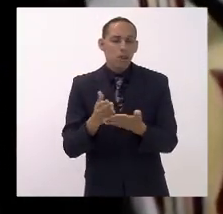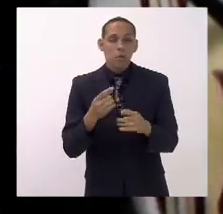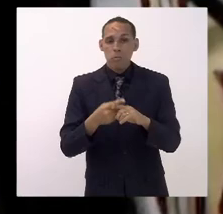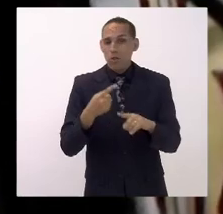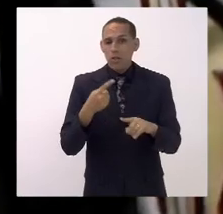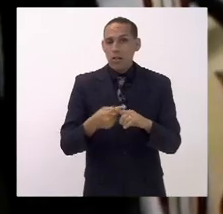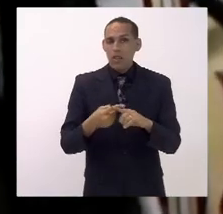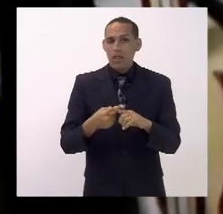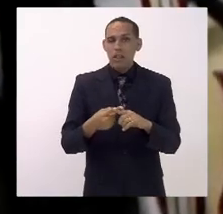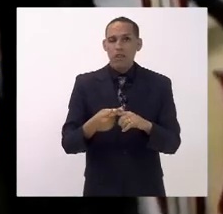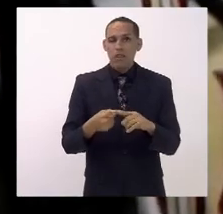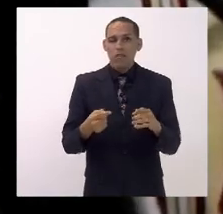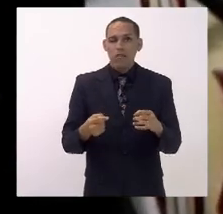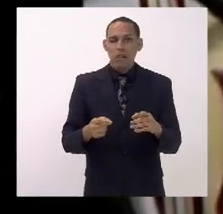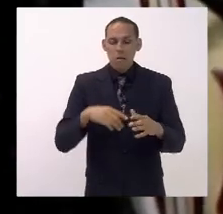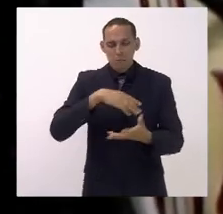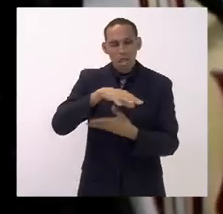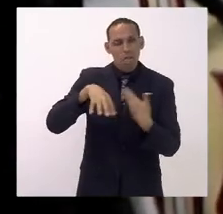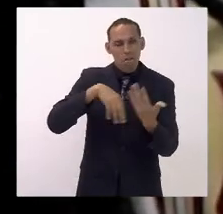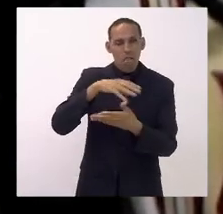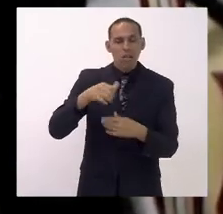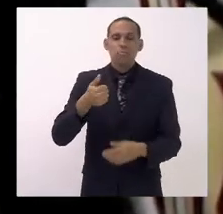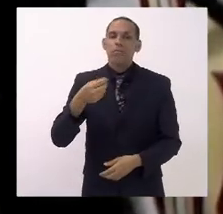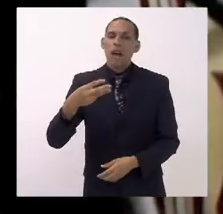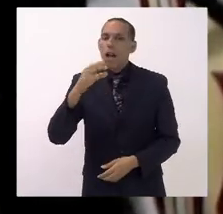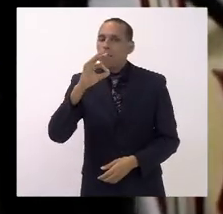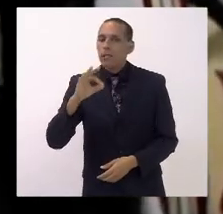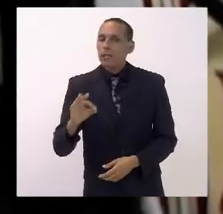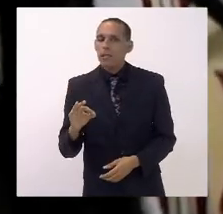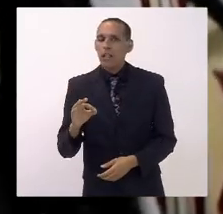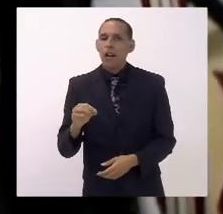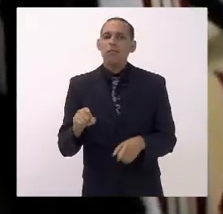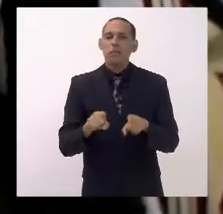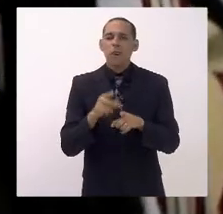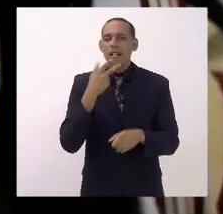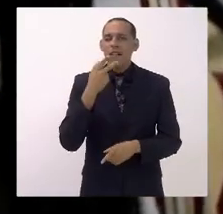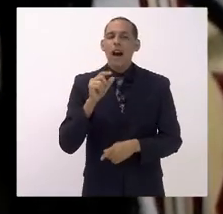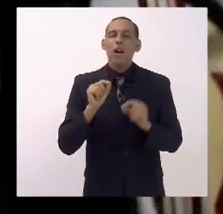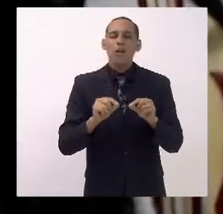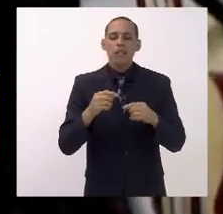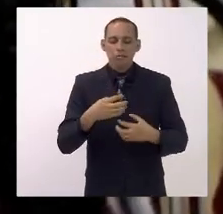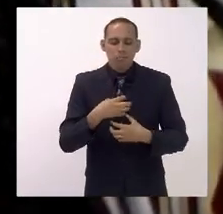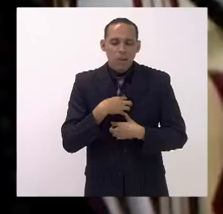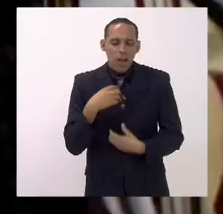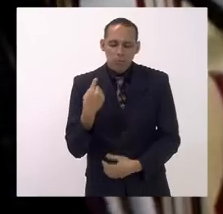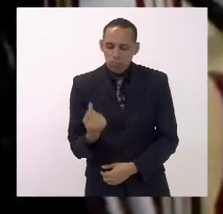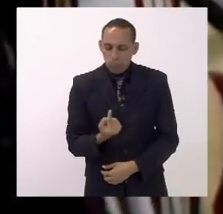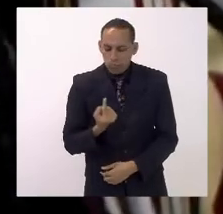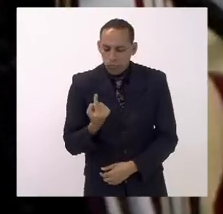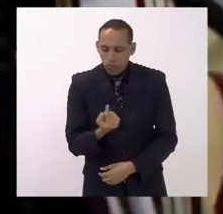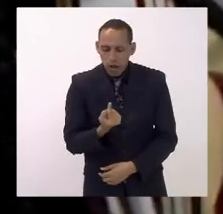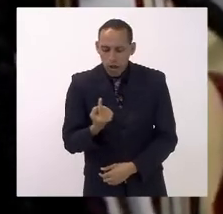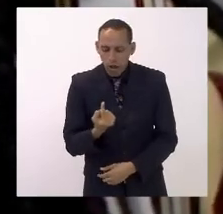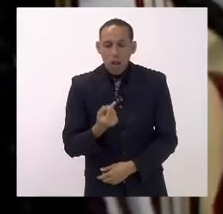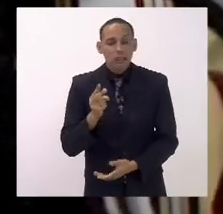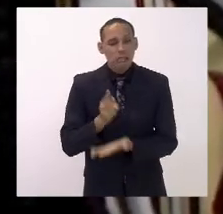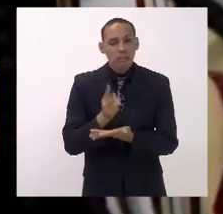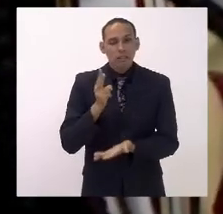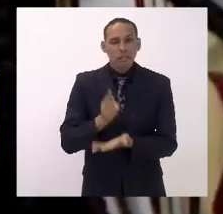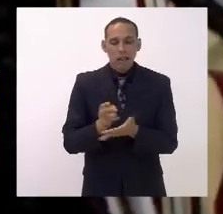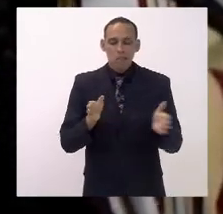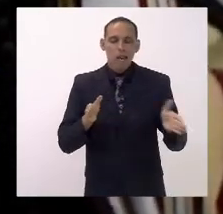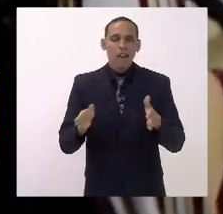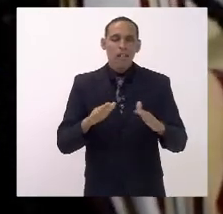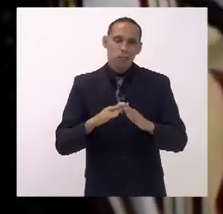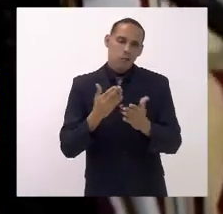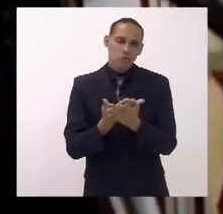de indisciplina, e 13% relataram se sentir sempre sozinhos durante o período escolar. Ou